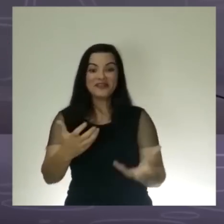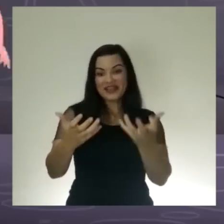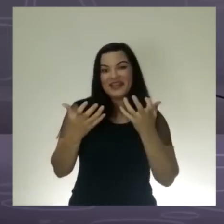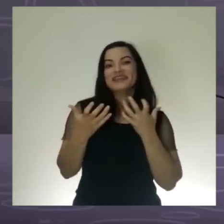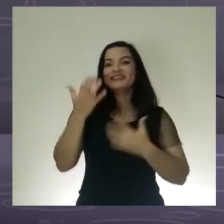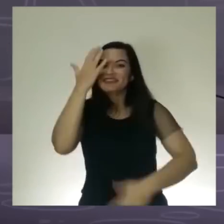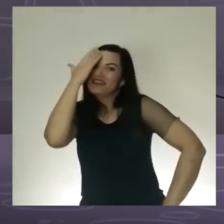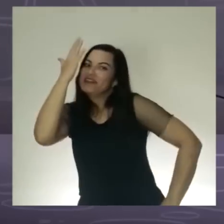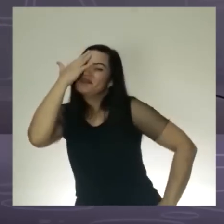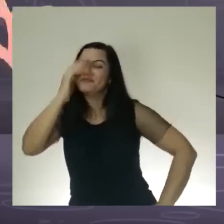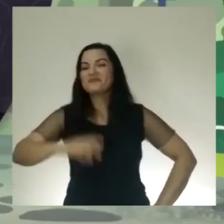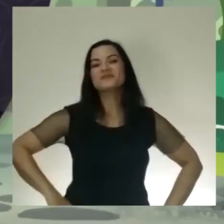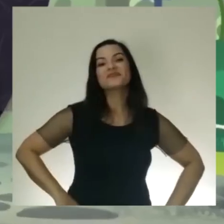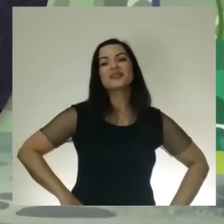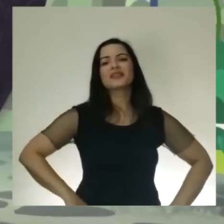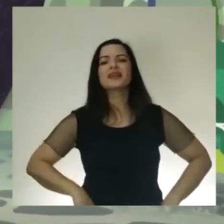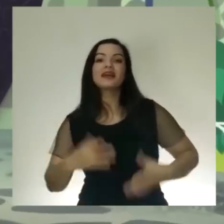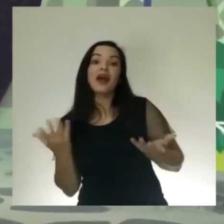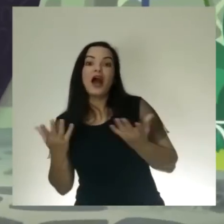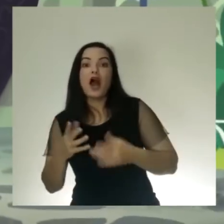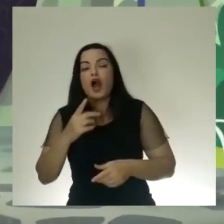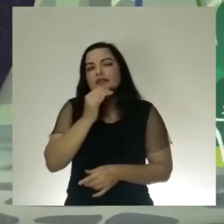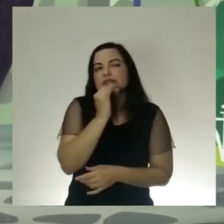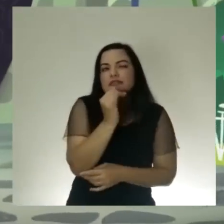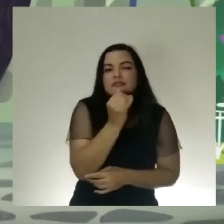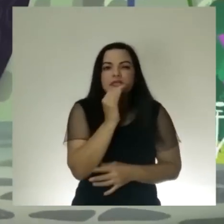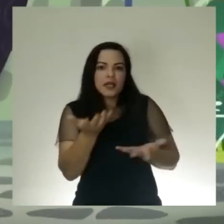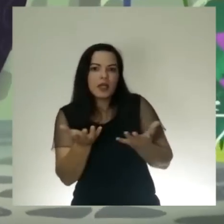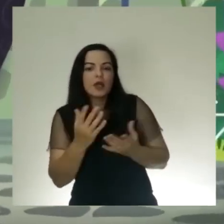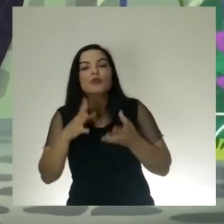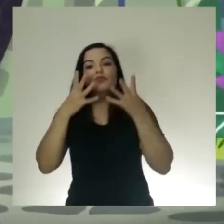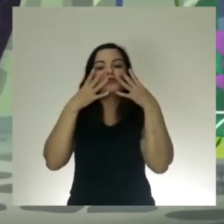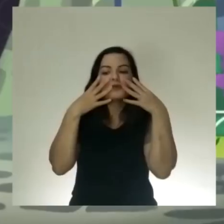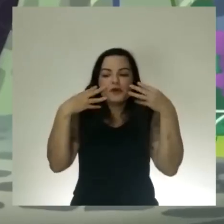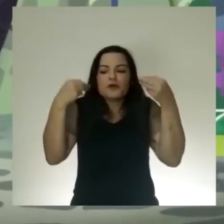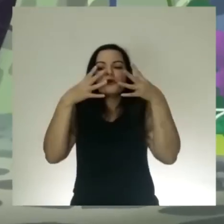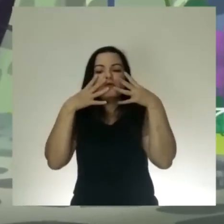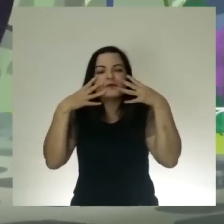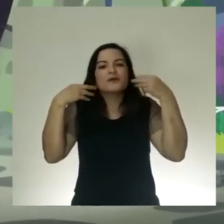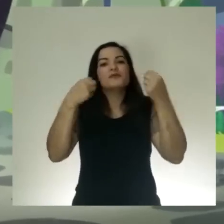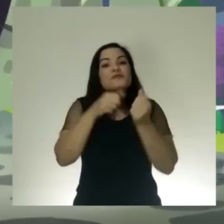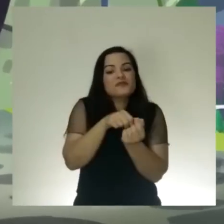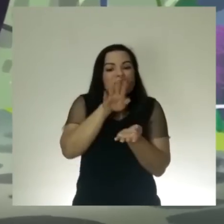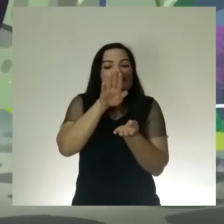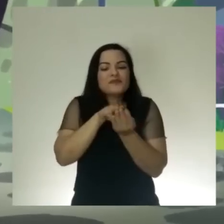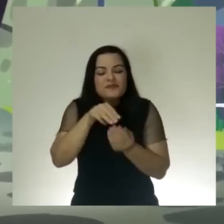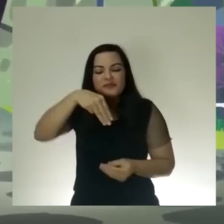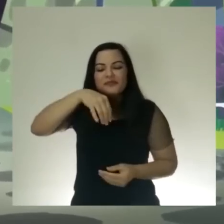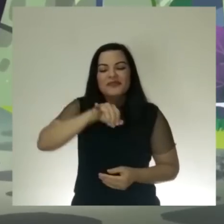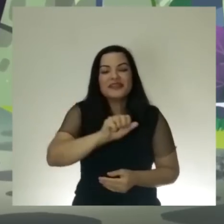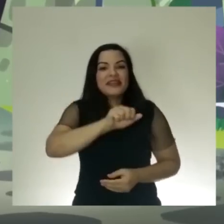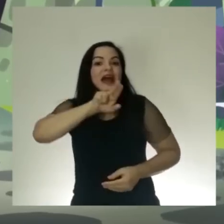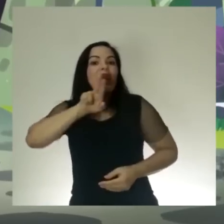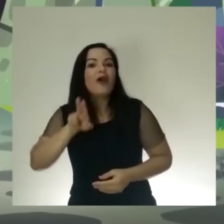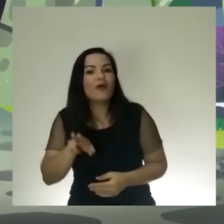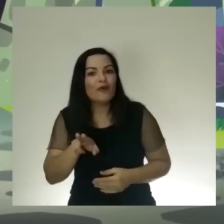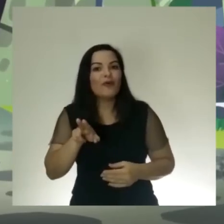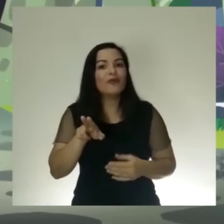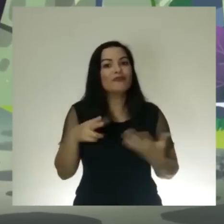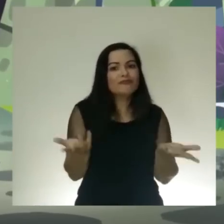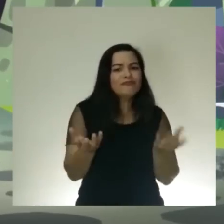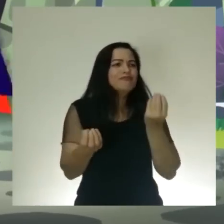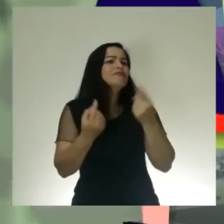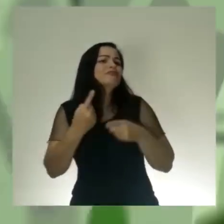Eu quero saber por que o gato mia. Verde por fora, vermelha por dentro é